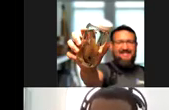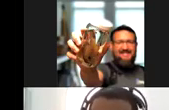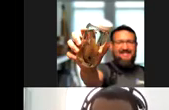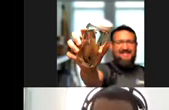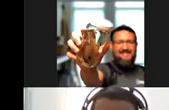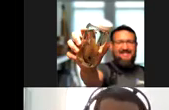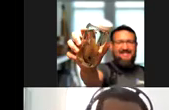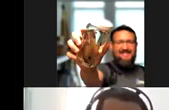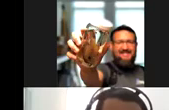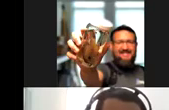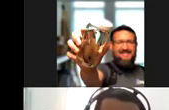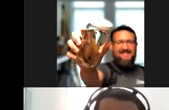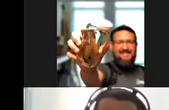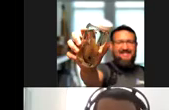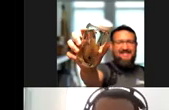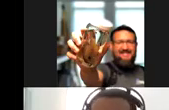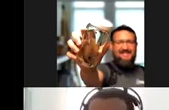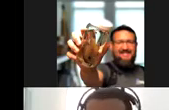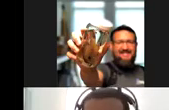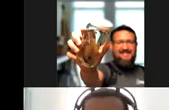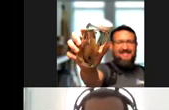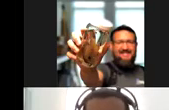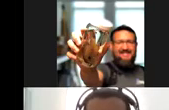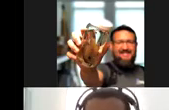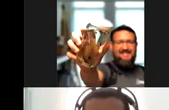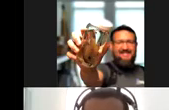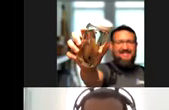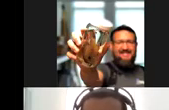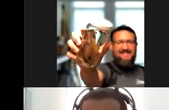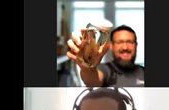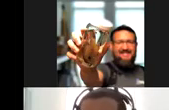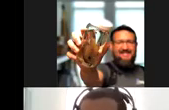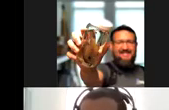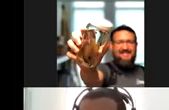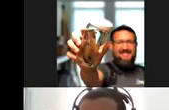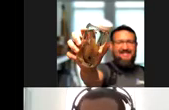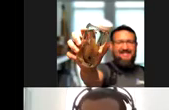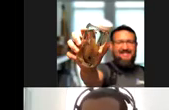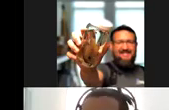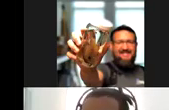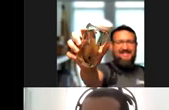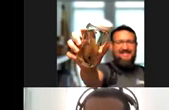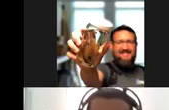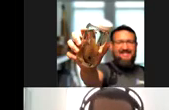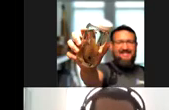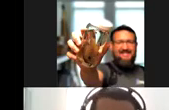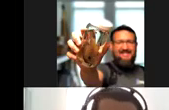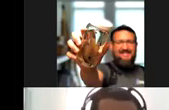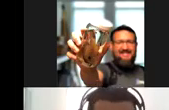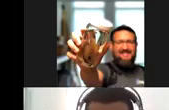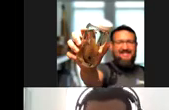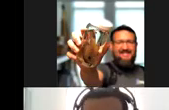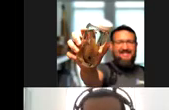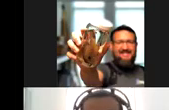matemática, né? E o objetivo deles é a gente conseguir calcular, a gente conseguir predizer, a gente conseguir explicar o nosso mundo de uma maneira simples, porque o mundo é uma coisa